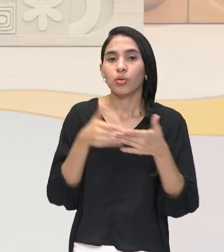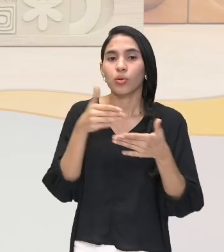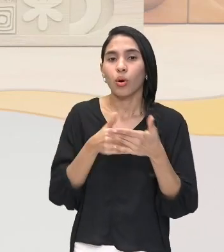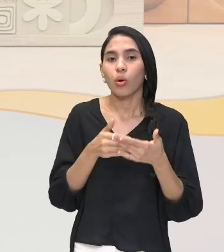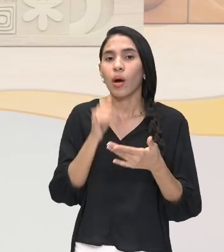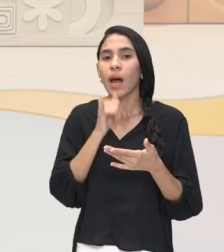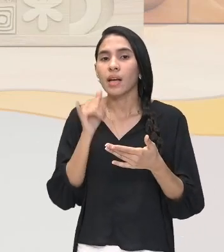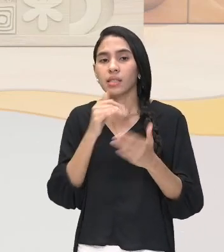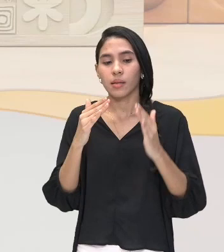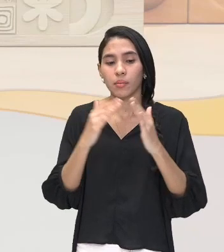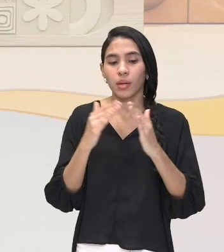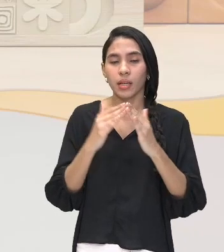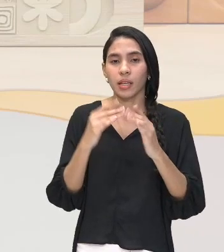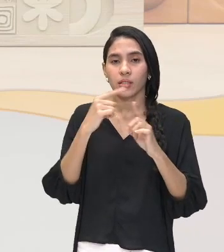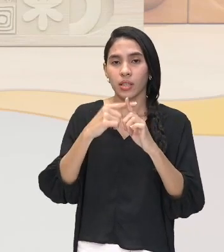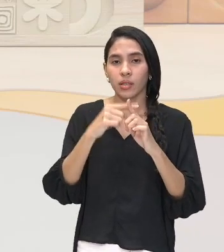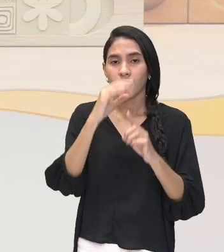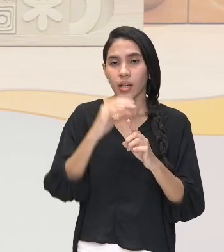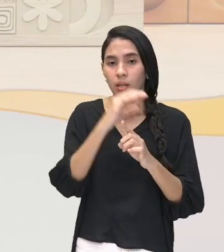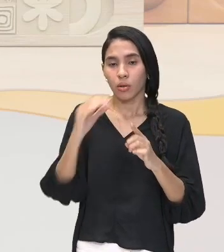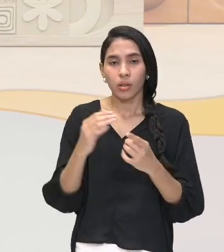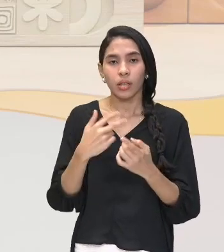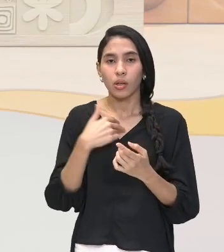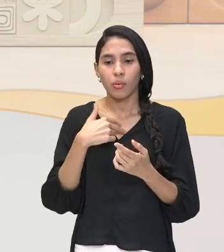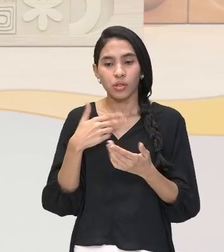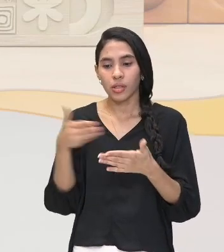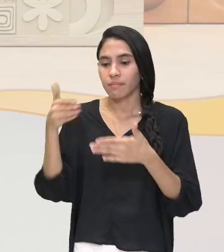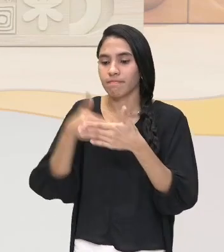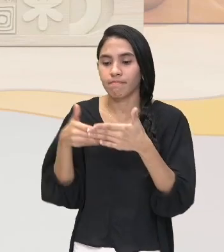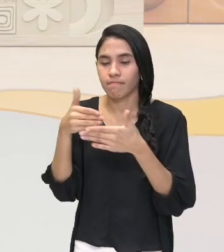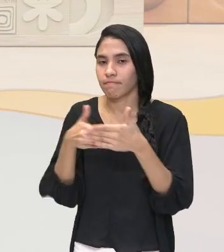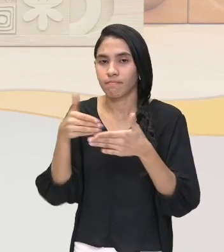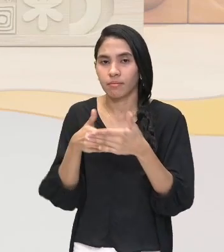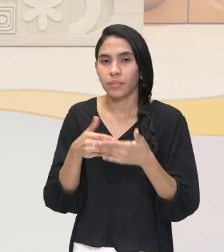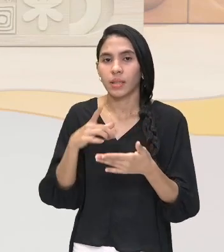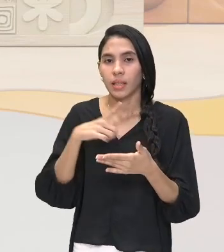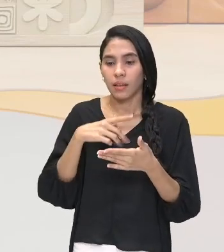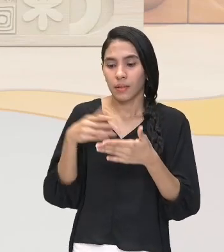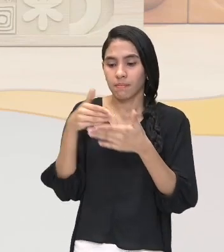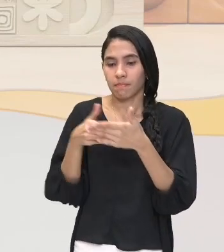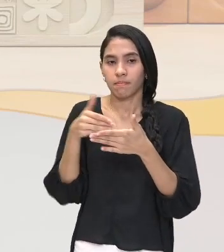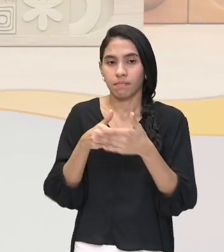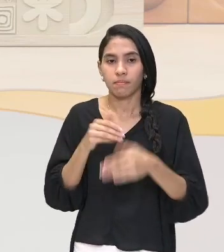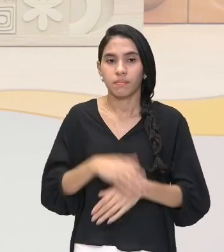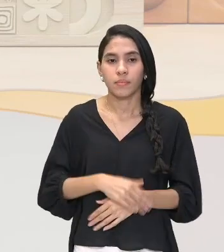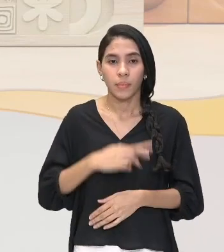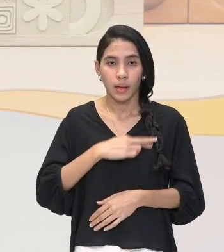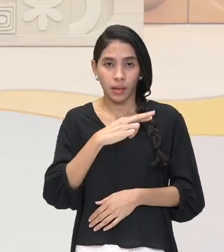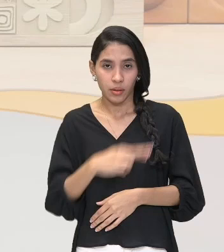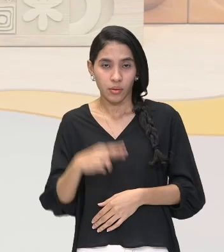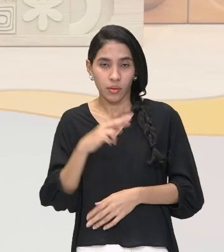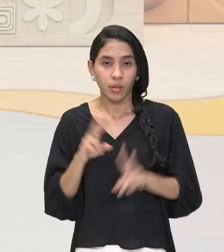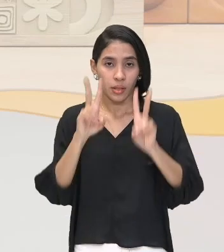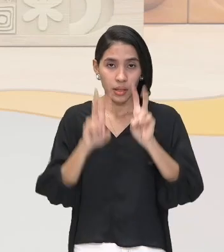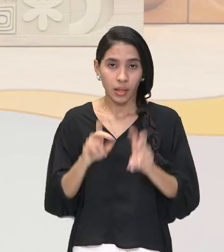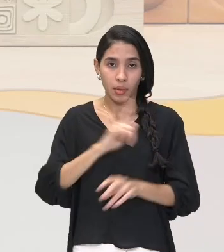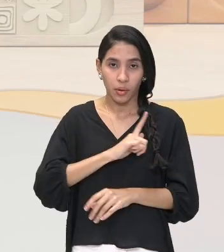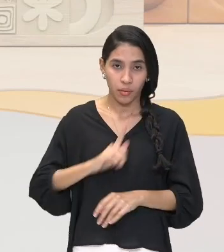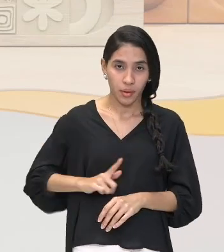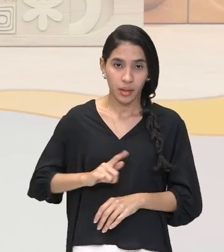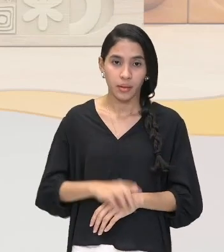da Igreja Católica e de outras instituições religiosas nos assuntos de